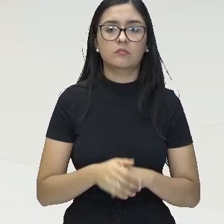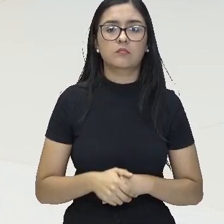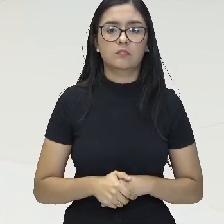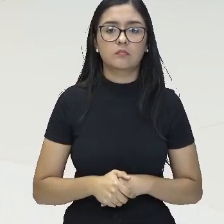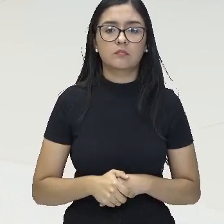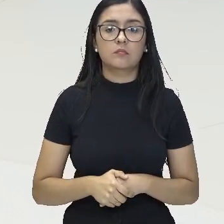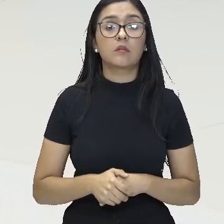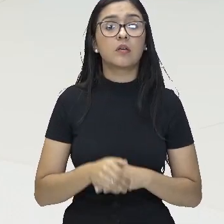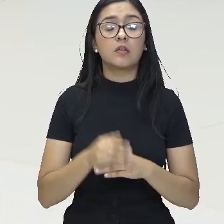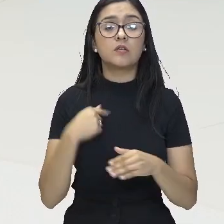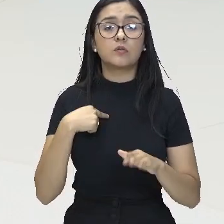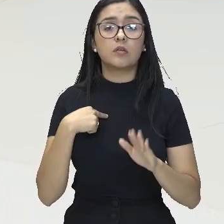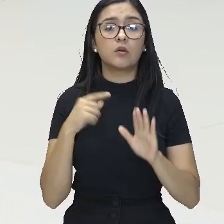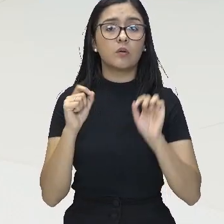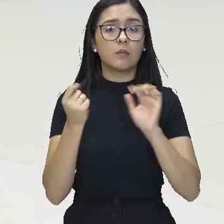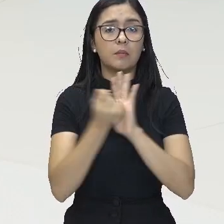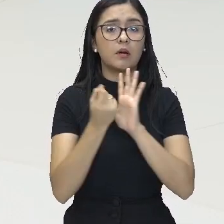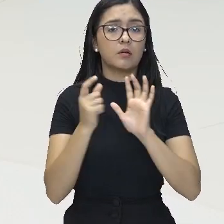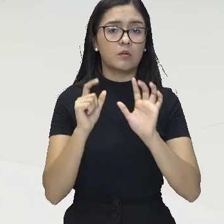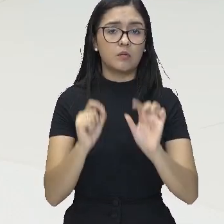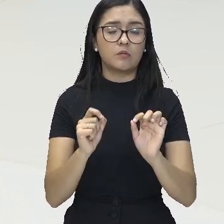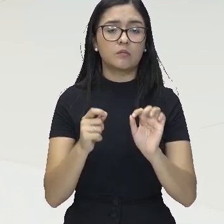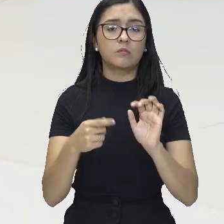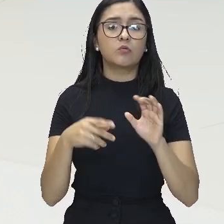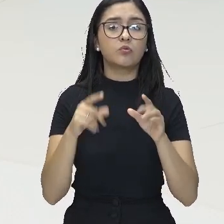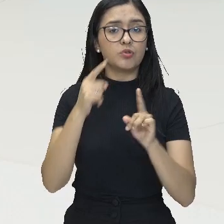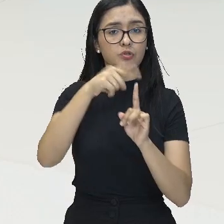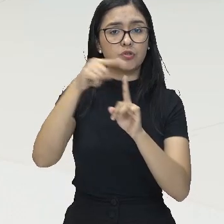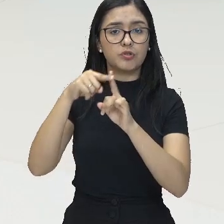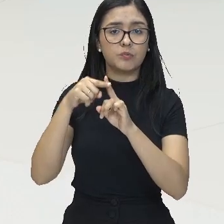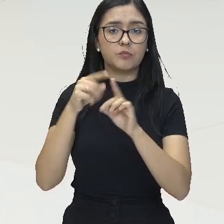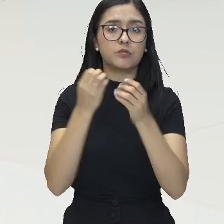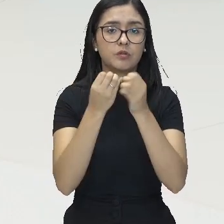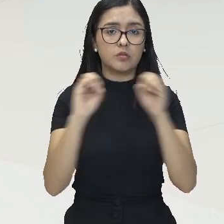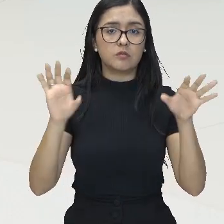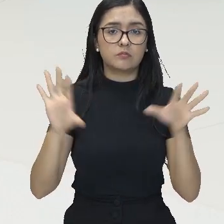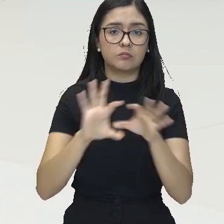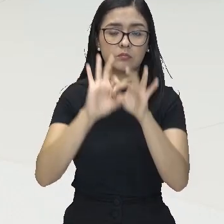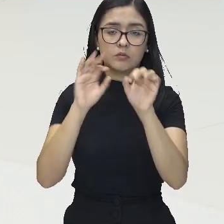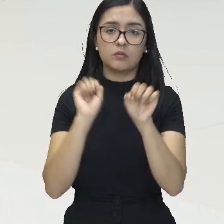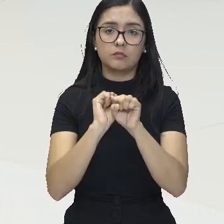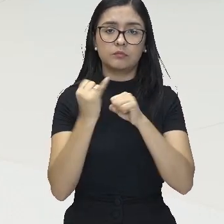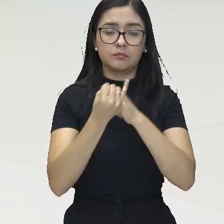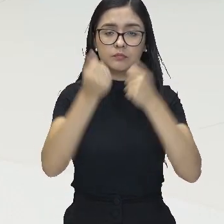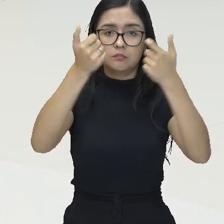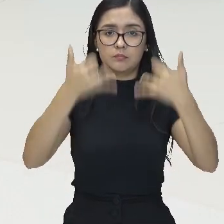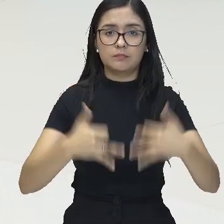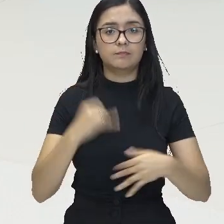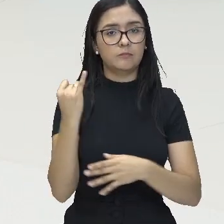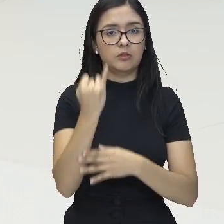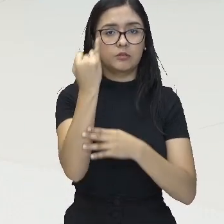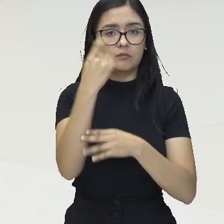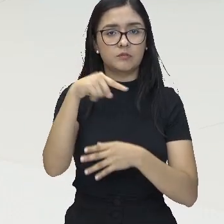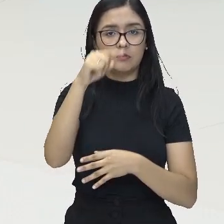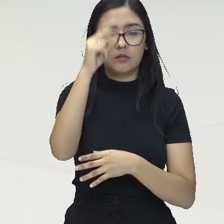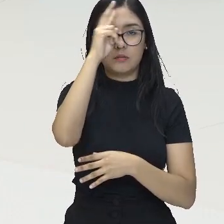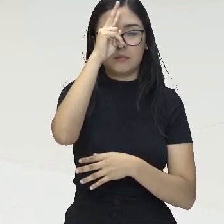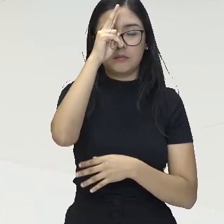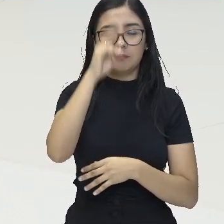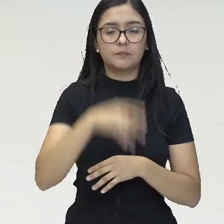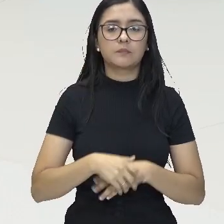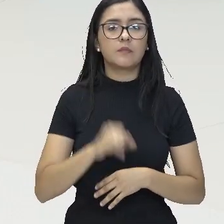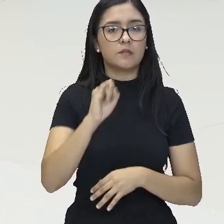que marca este tipo de oração. Não esqueça, isso é muito importante. Tá? Se você